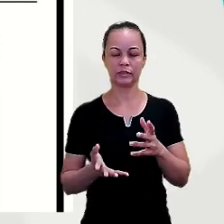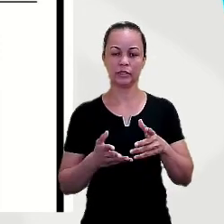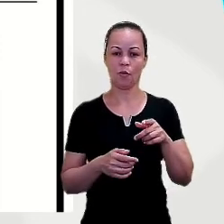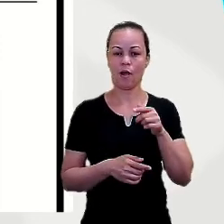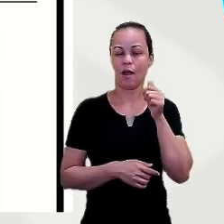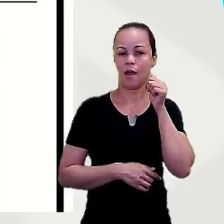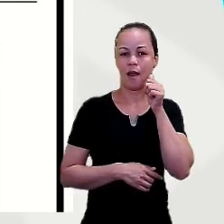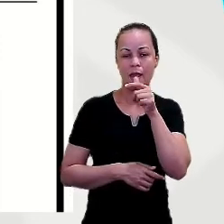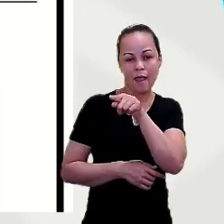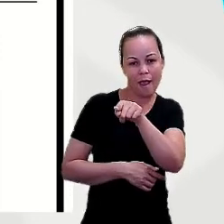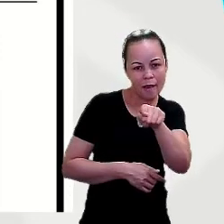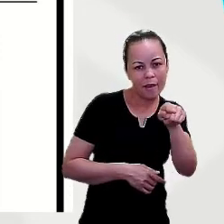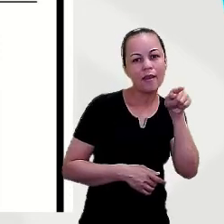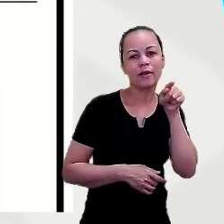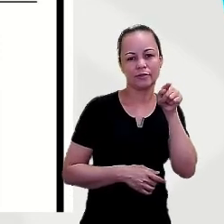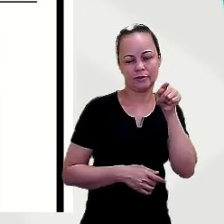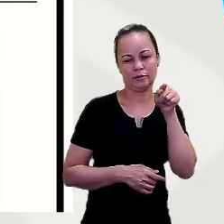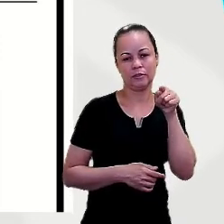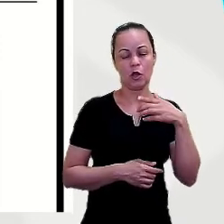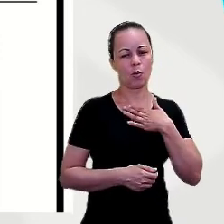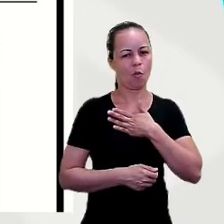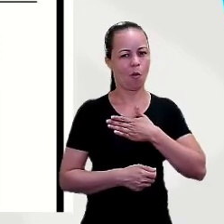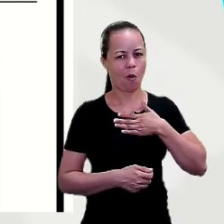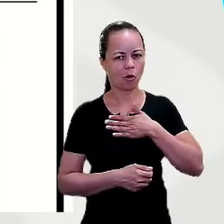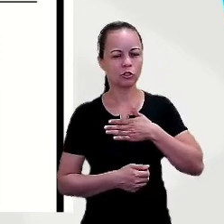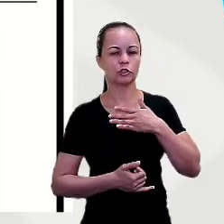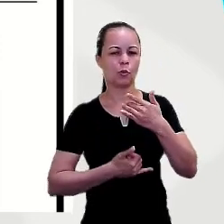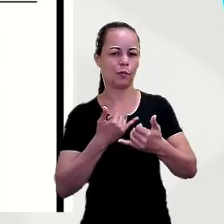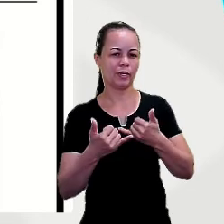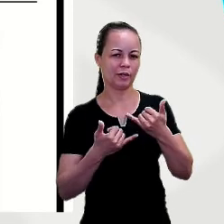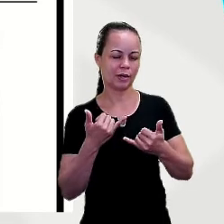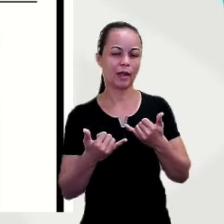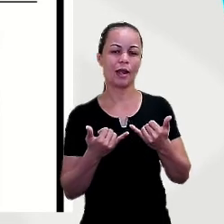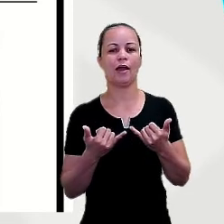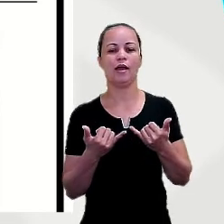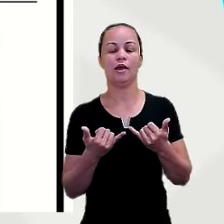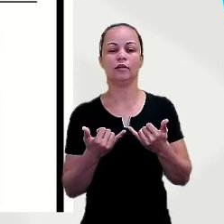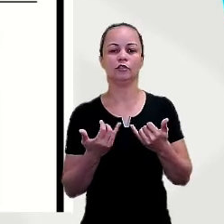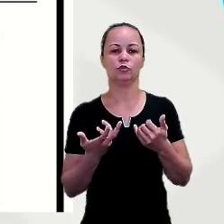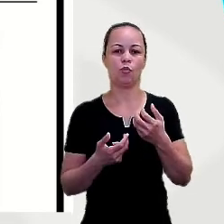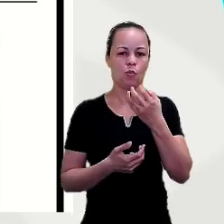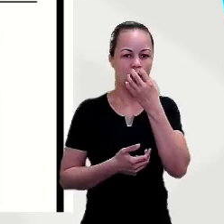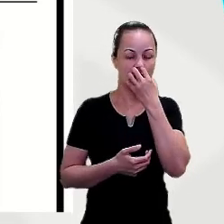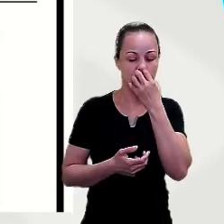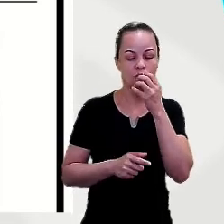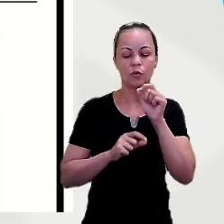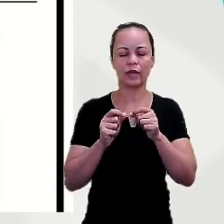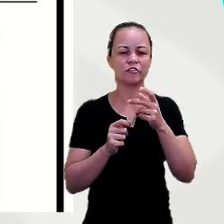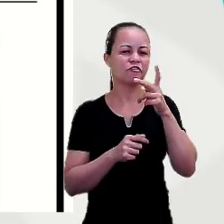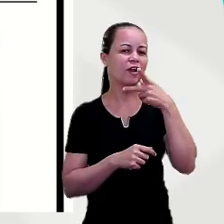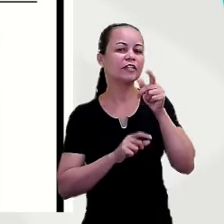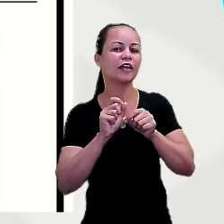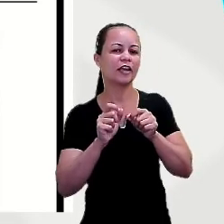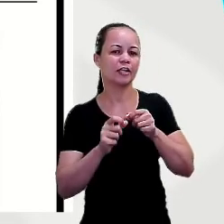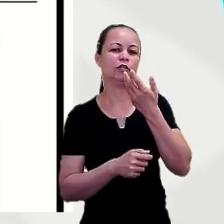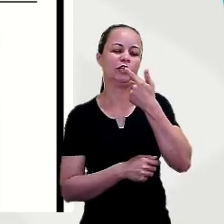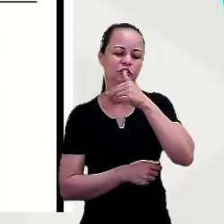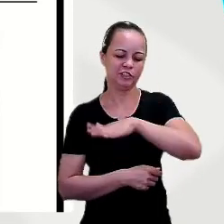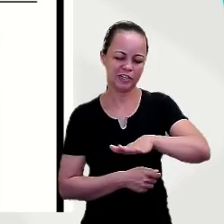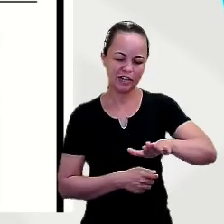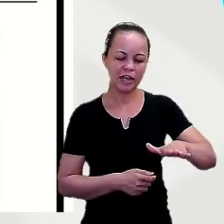brincar com o Totó. Quando fala de elas, é da criançada, não é? Que ele falou aí, a criançada estava no